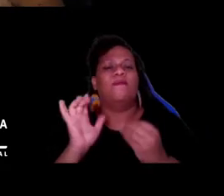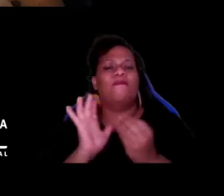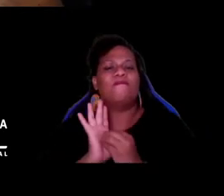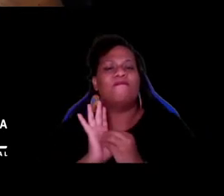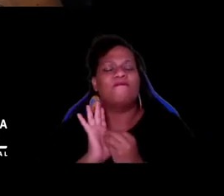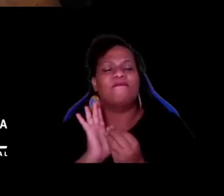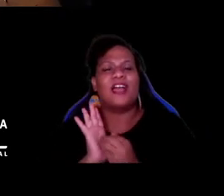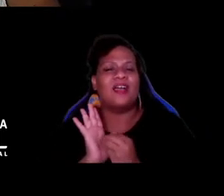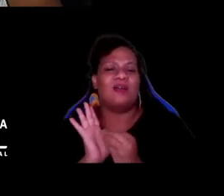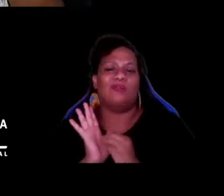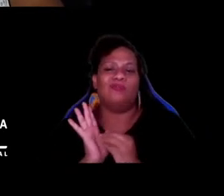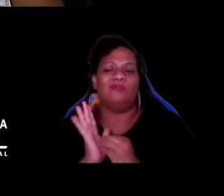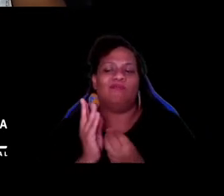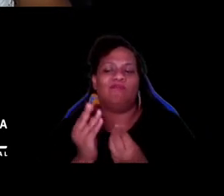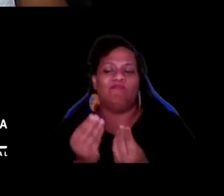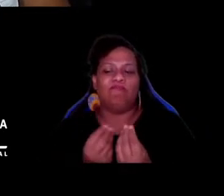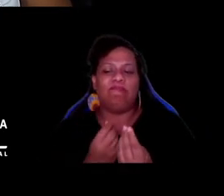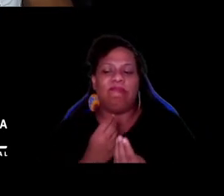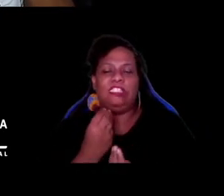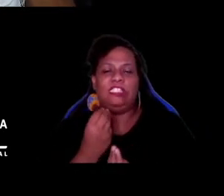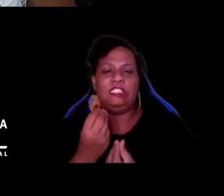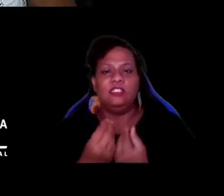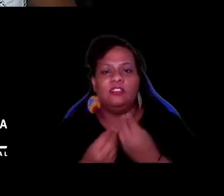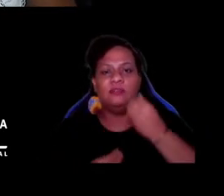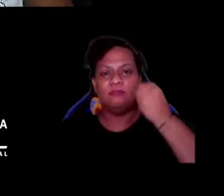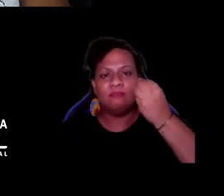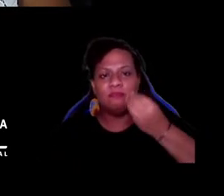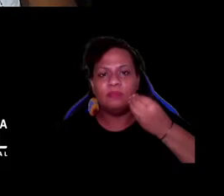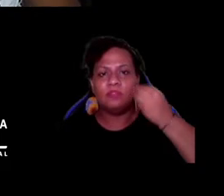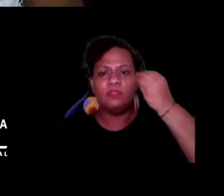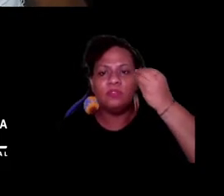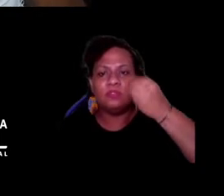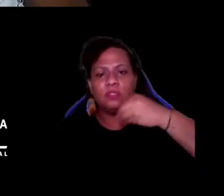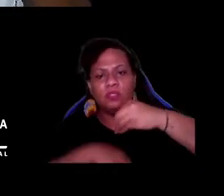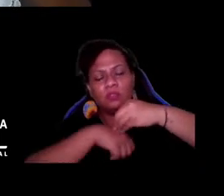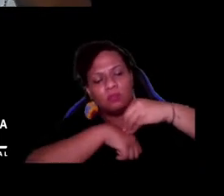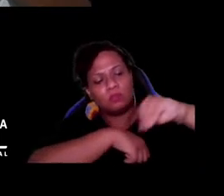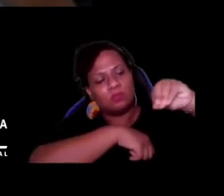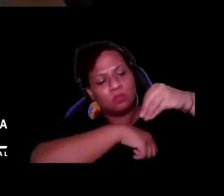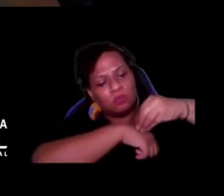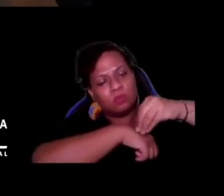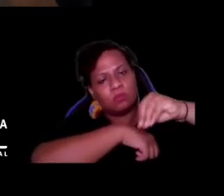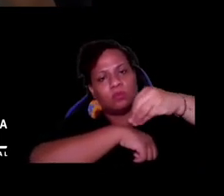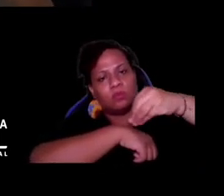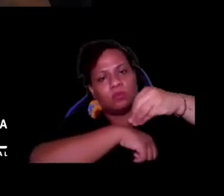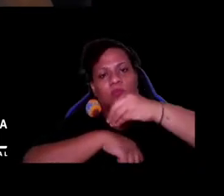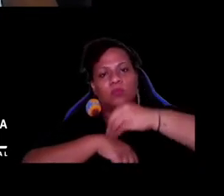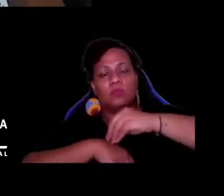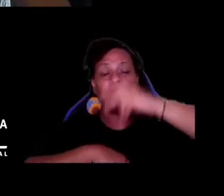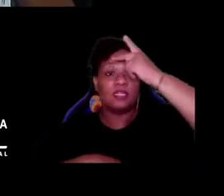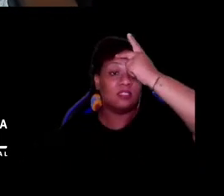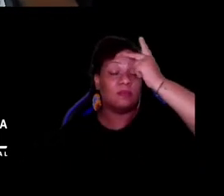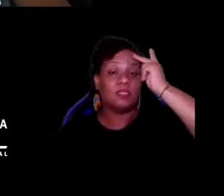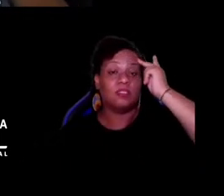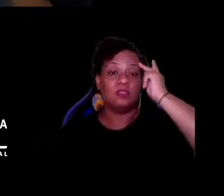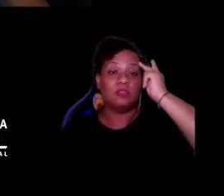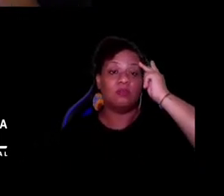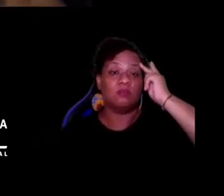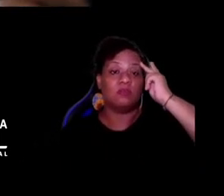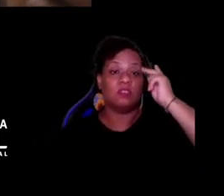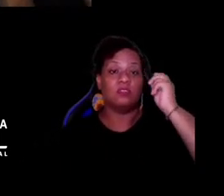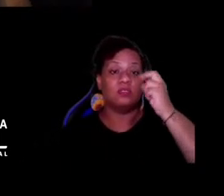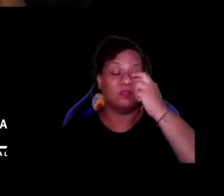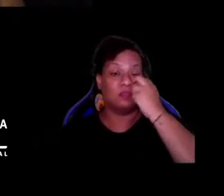dar esse conhecimento, passar esse conhecimento para as pessoas, para que as pessoas se